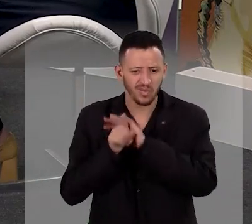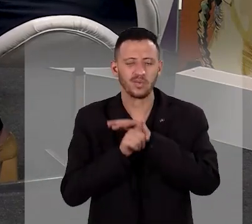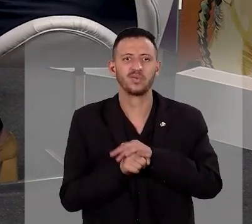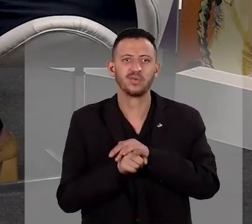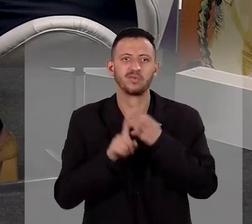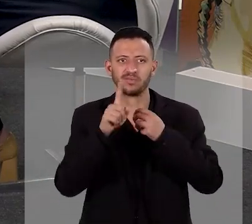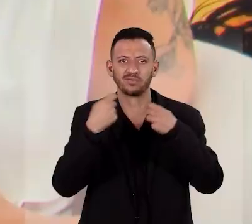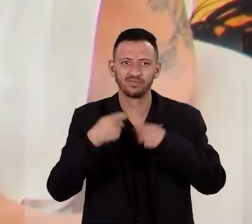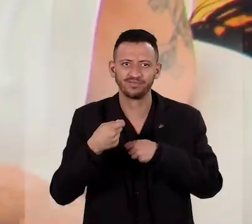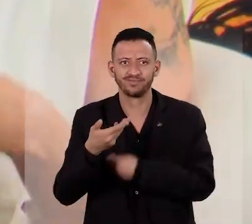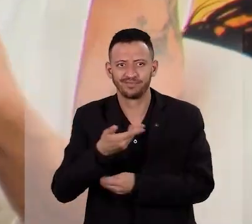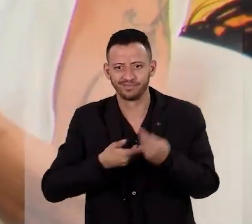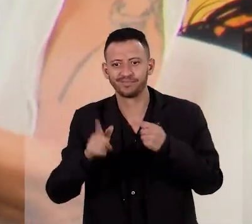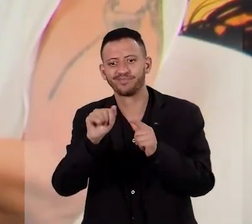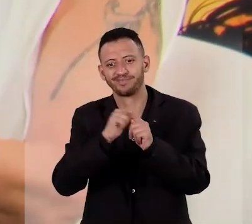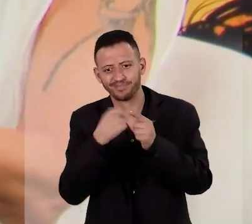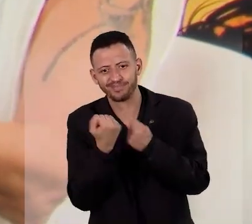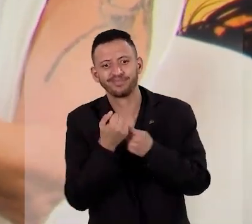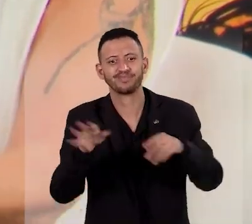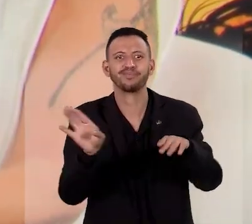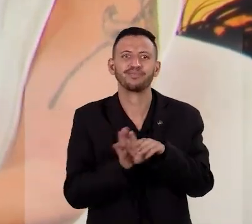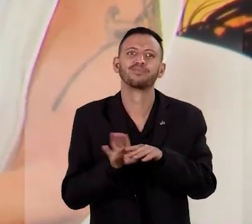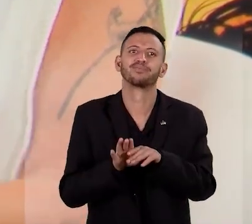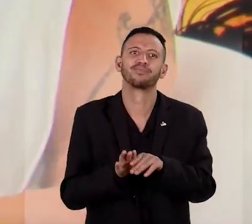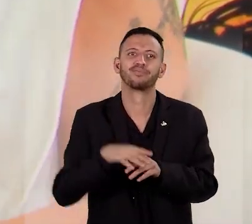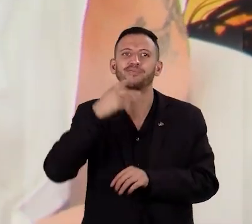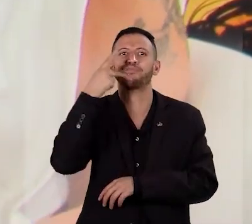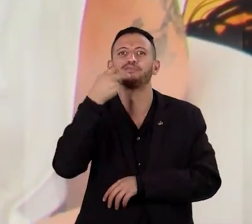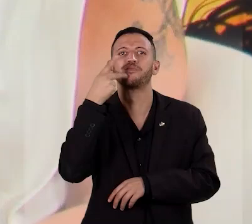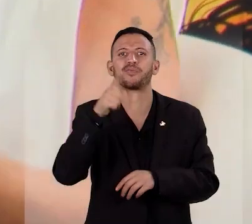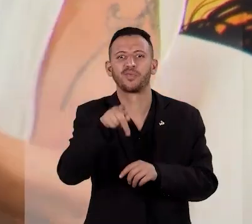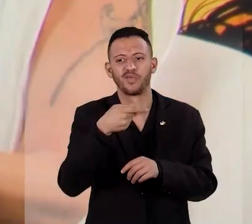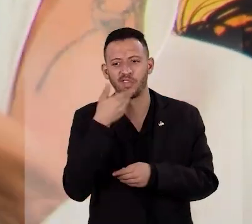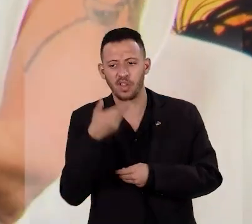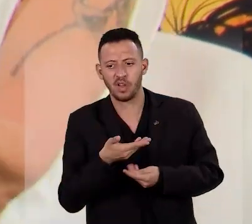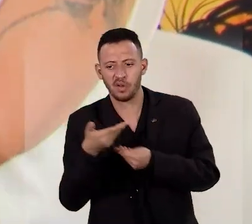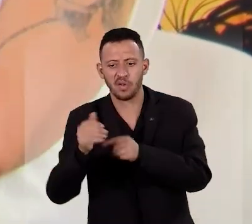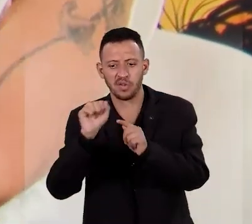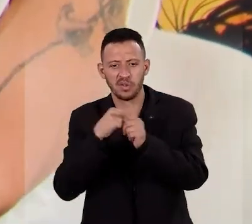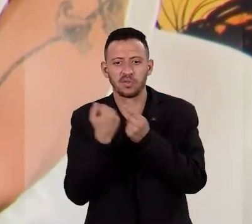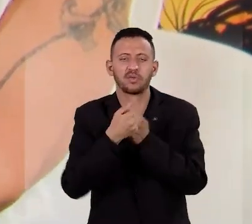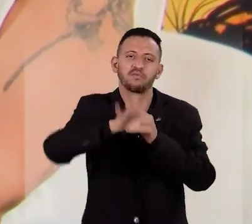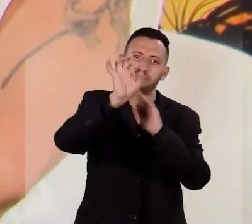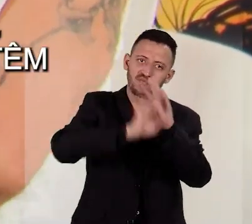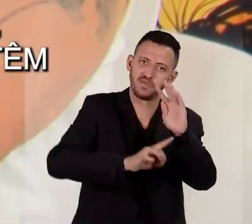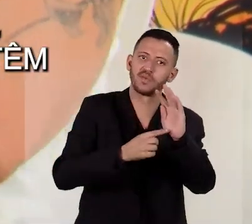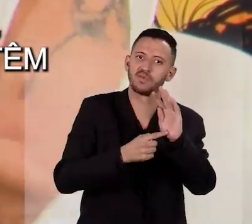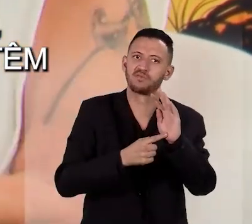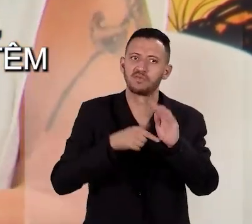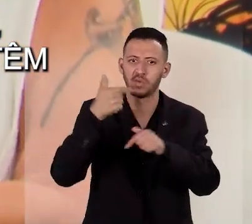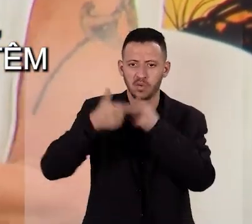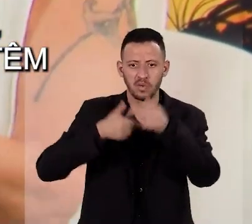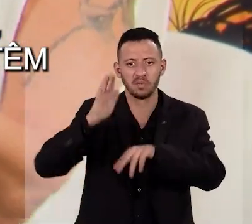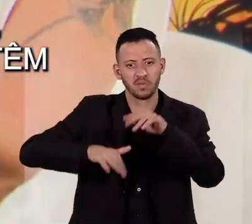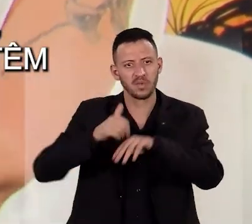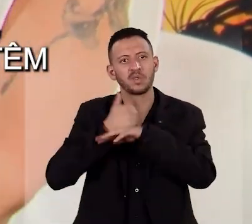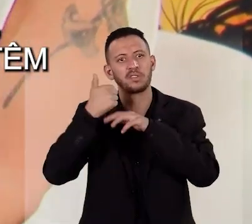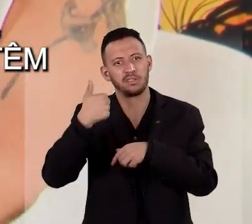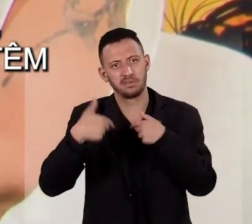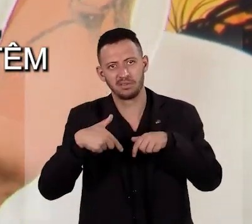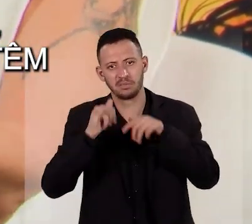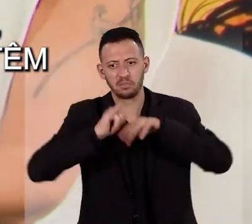processuais e investigativas, é prestar contas à sociedade e também dizer à sociedade os direitos